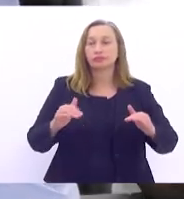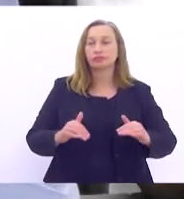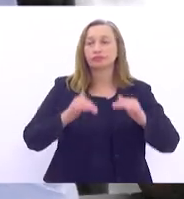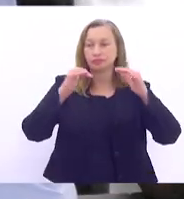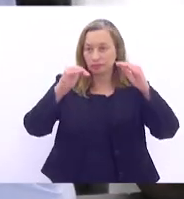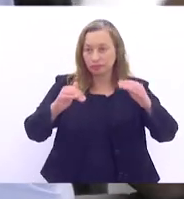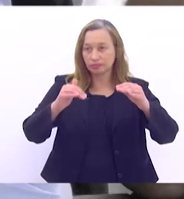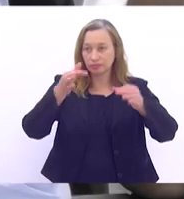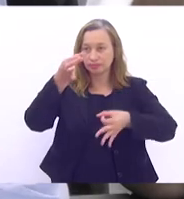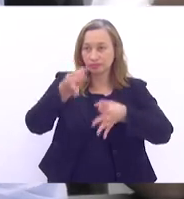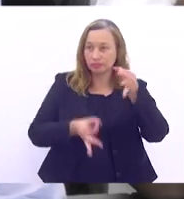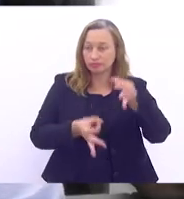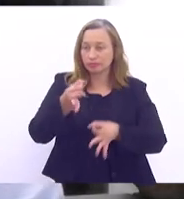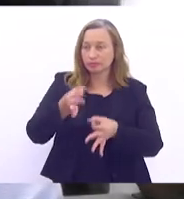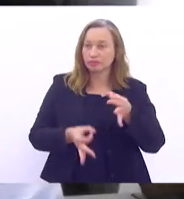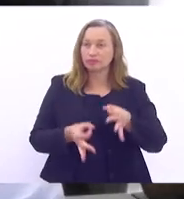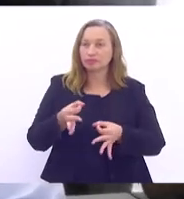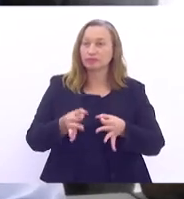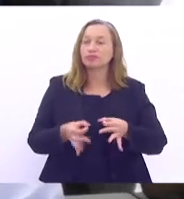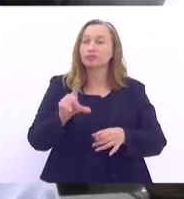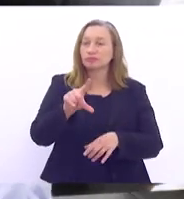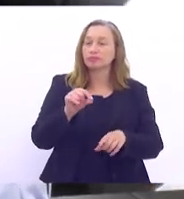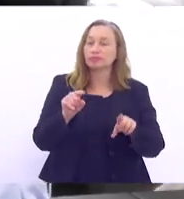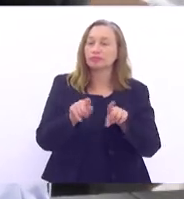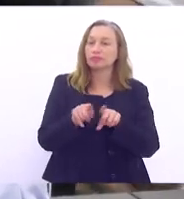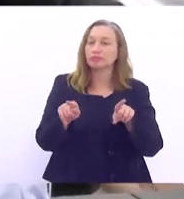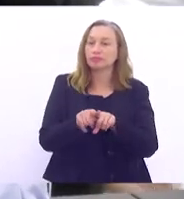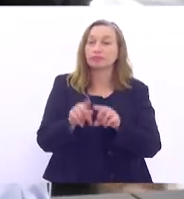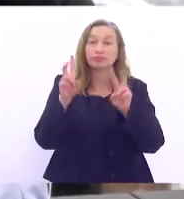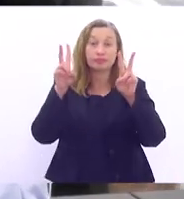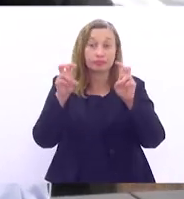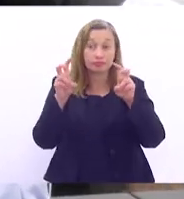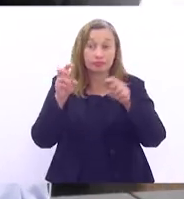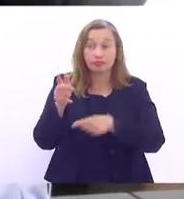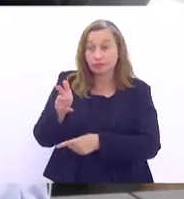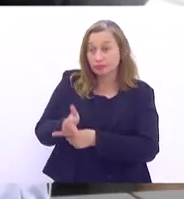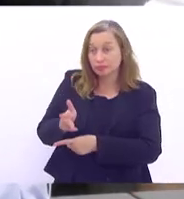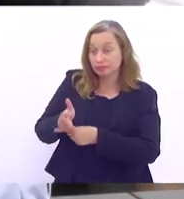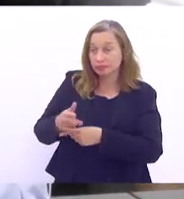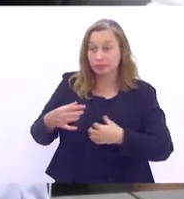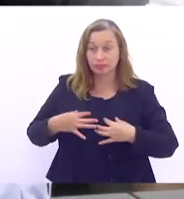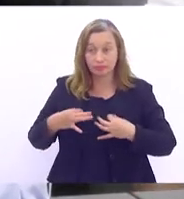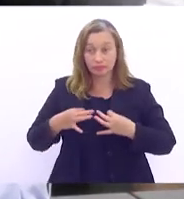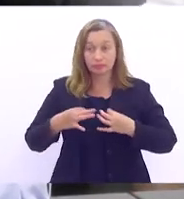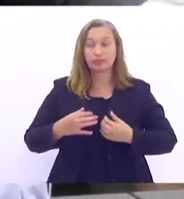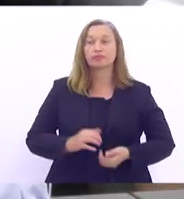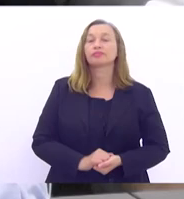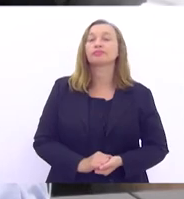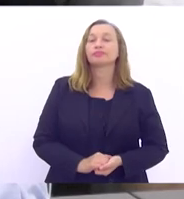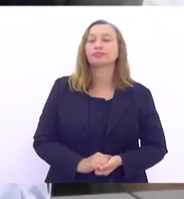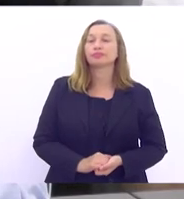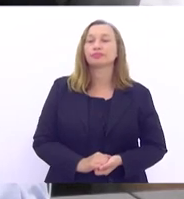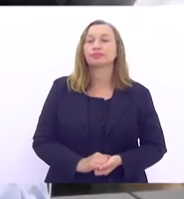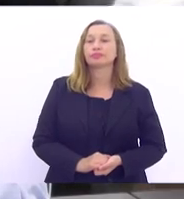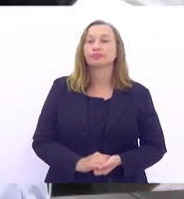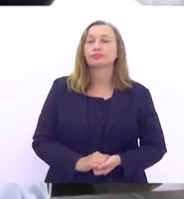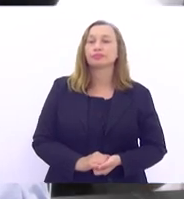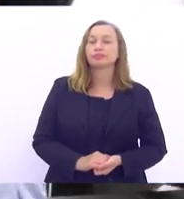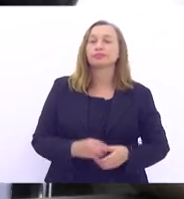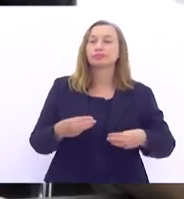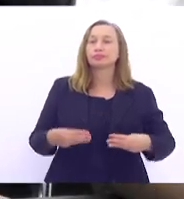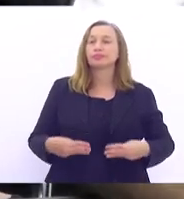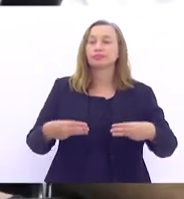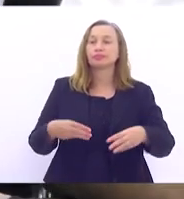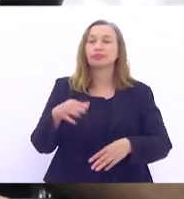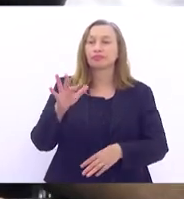determinou também essa questão das câmeras nos uniformes, o ministro Fachin.